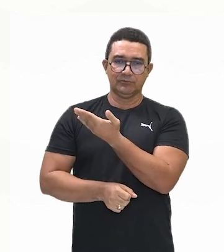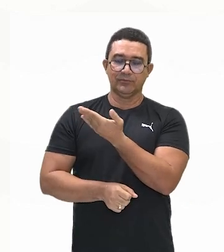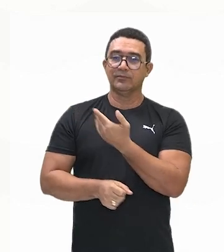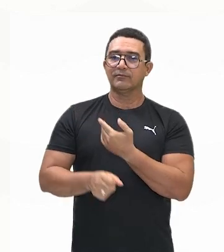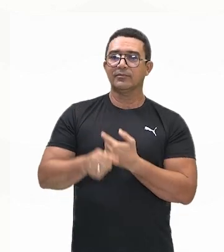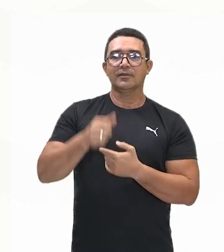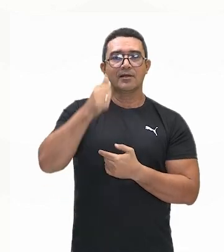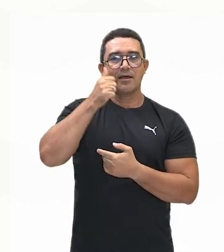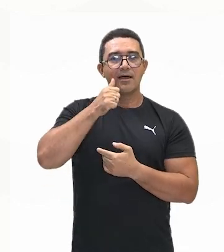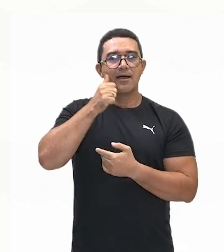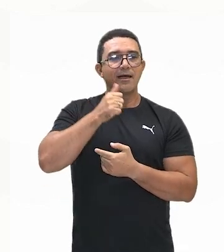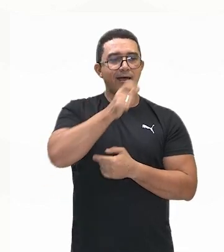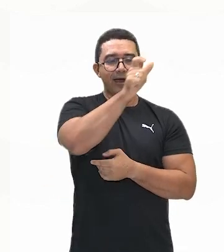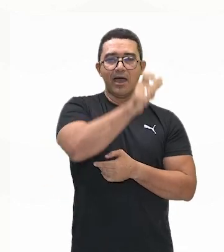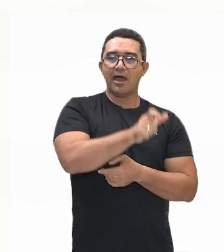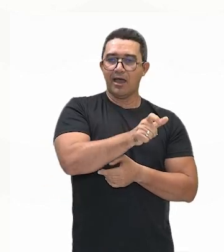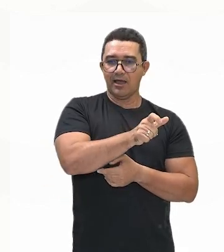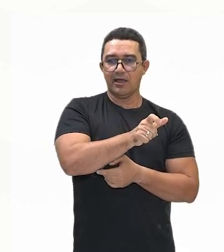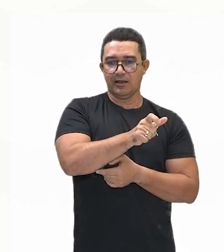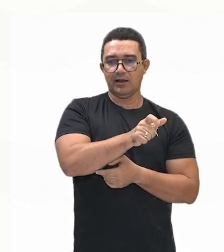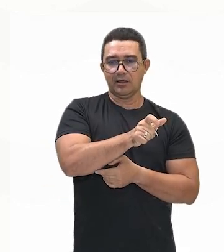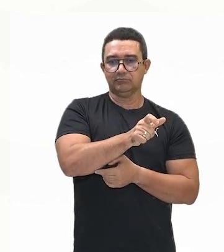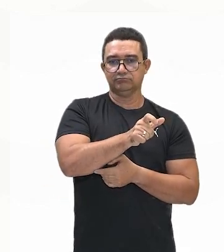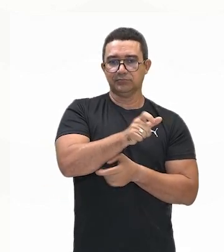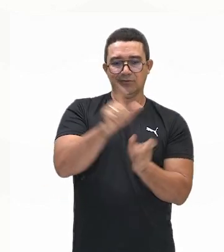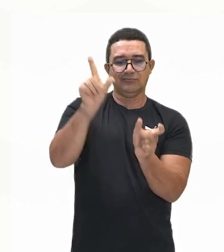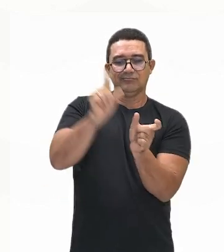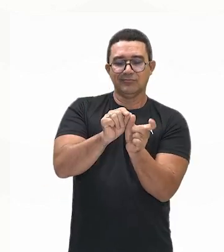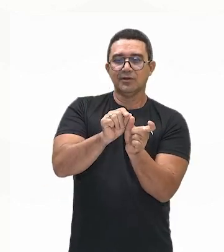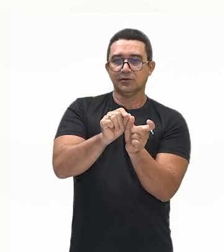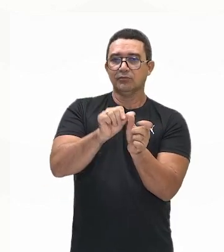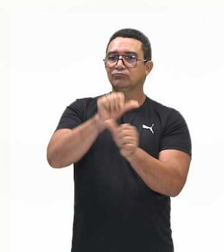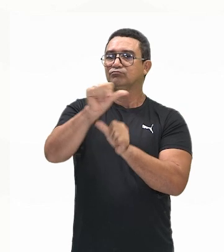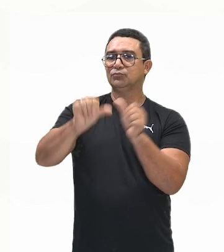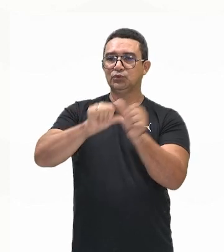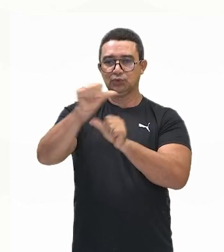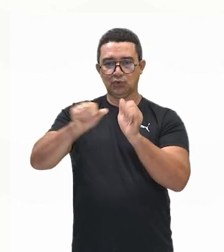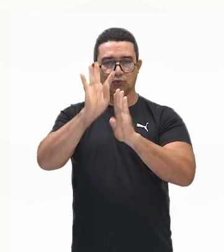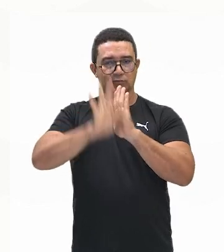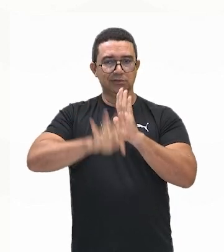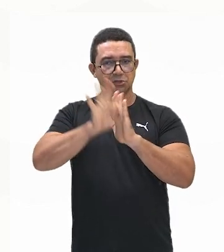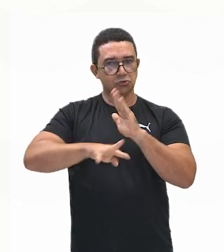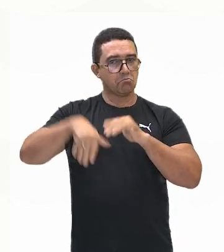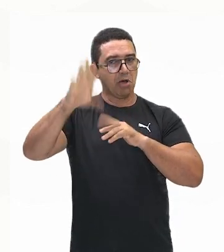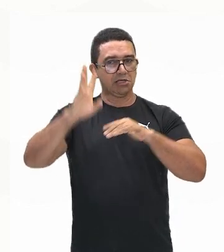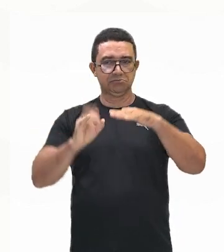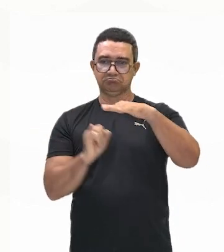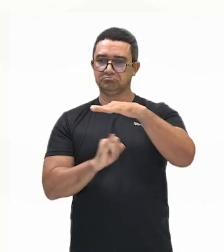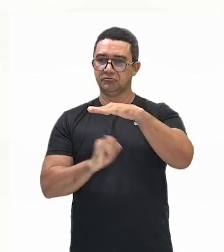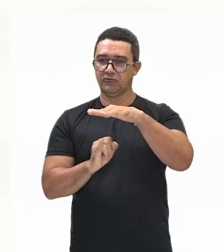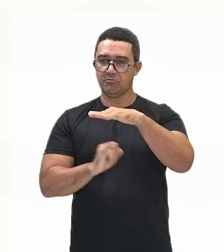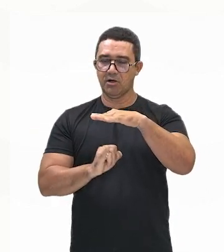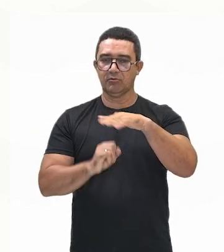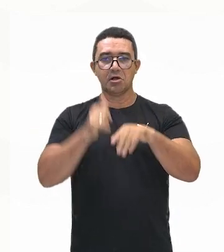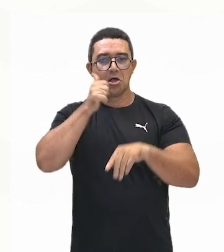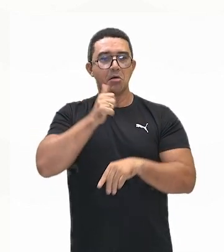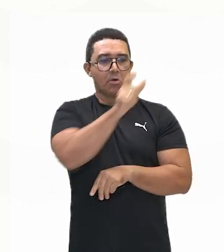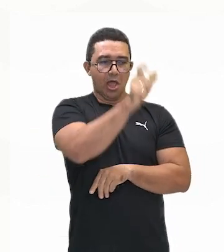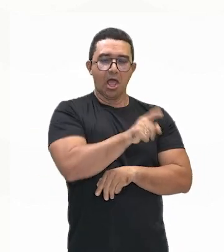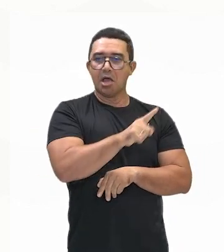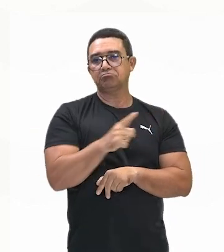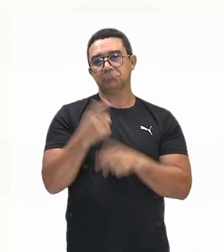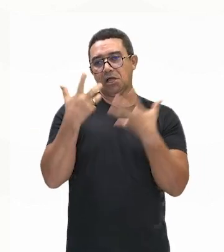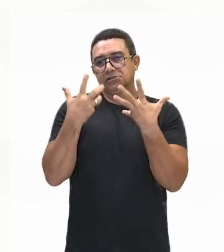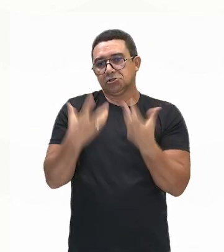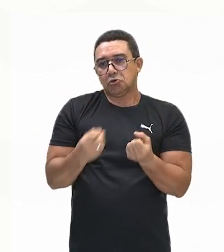Ela decidiu a mesma frase, só que com a abreviação tornei meu texto mais informal. Ela decidiu aceitar